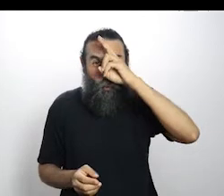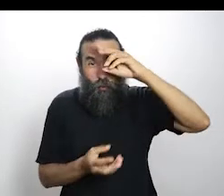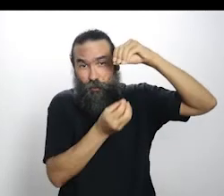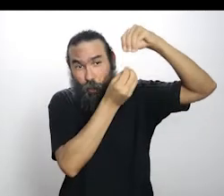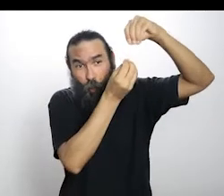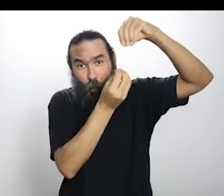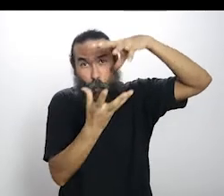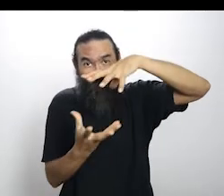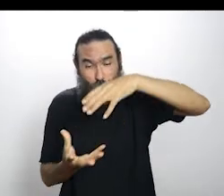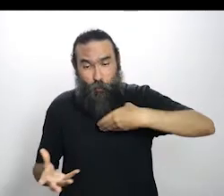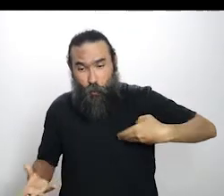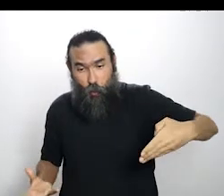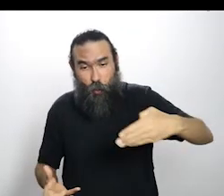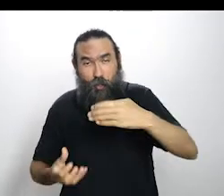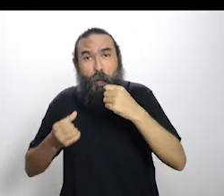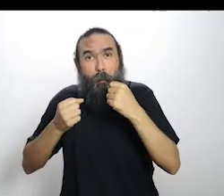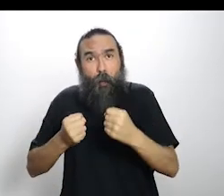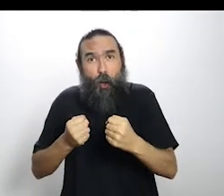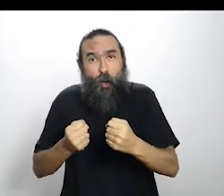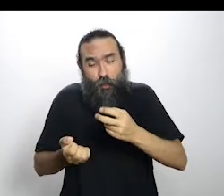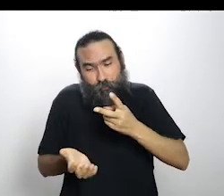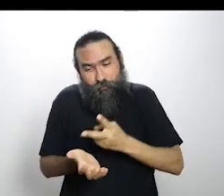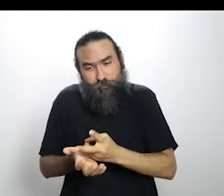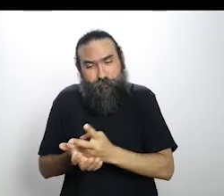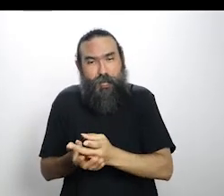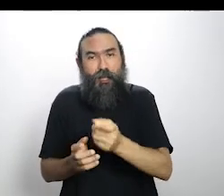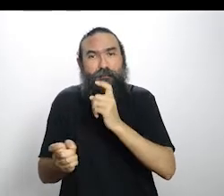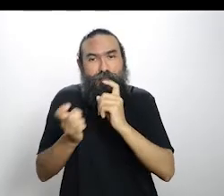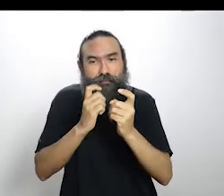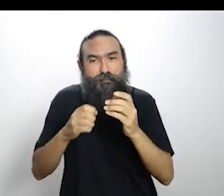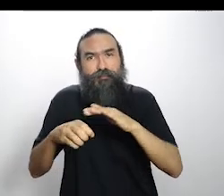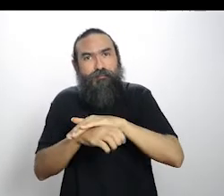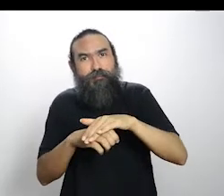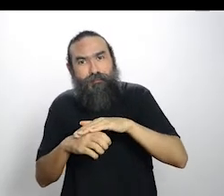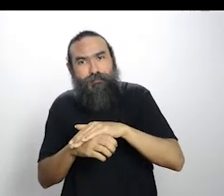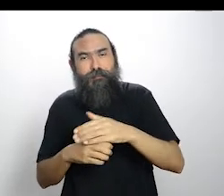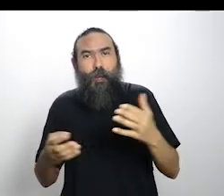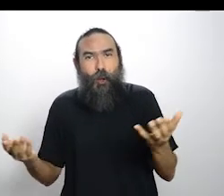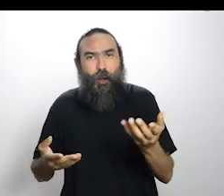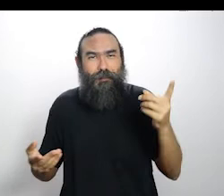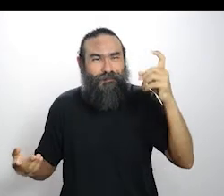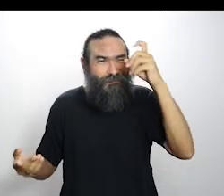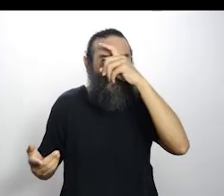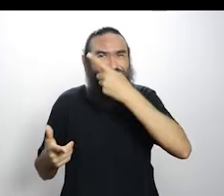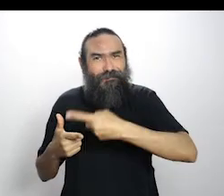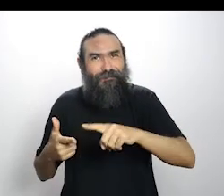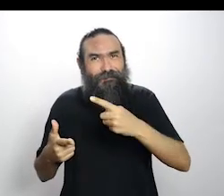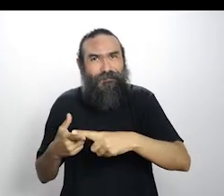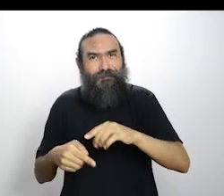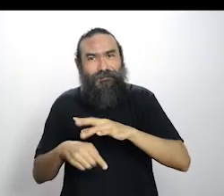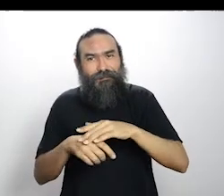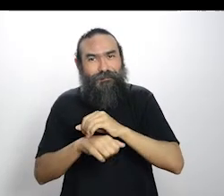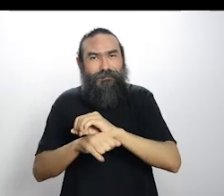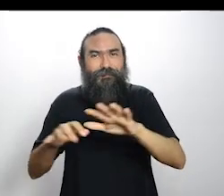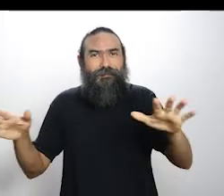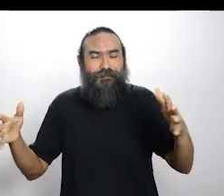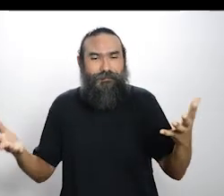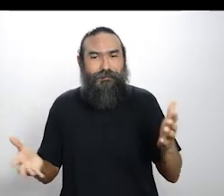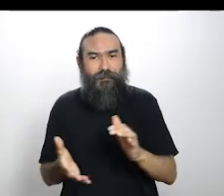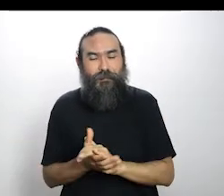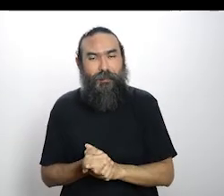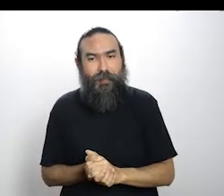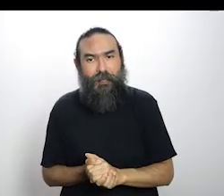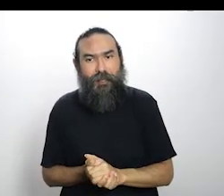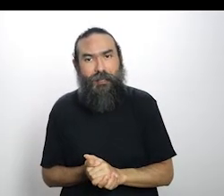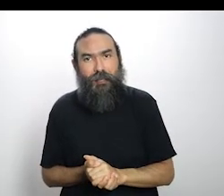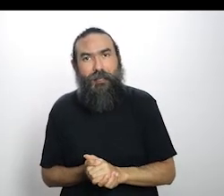possa manter esse diálogo, essa força em período tão difíceis que nós estamos vivendo. Antes, já quero prestar